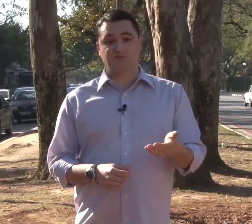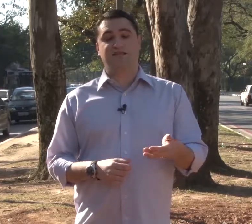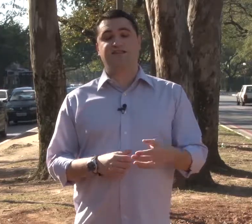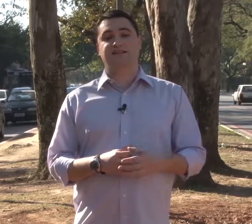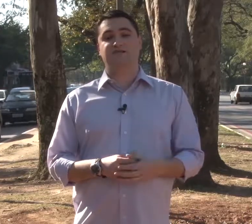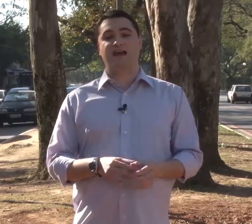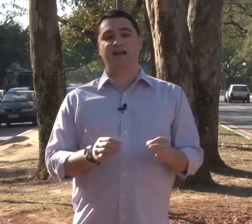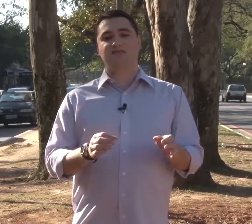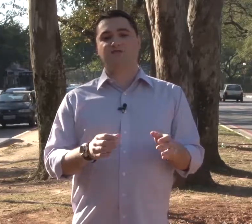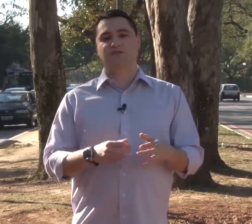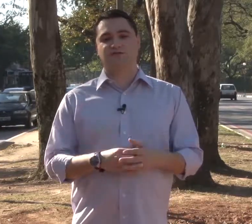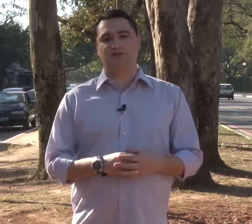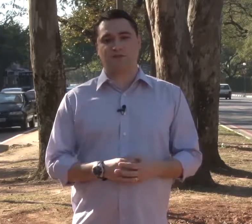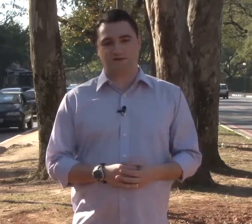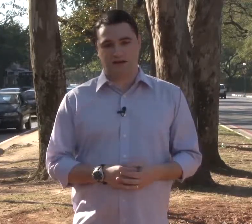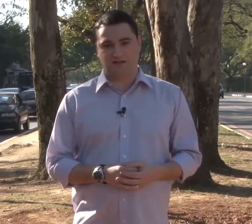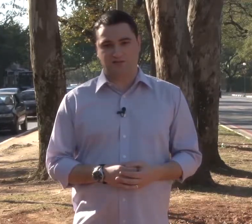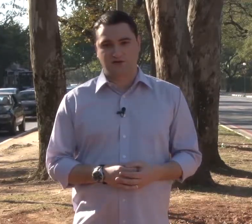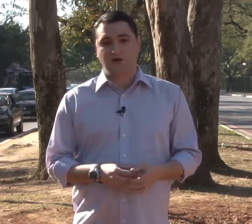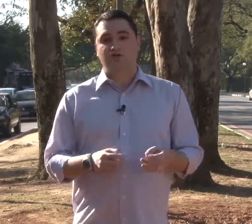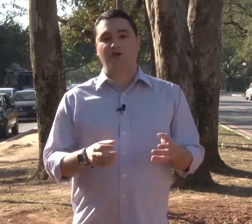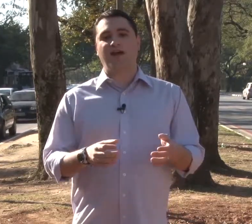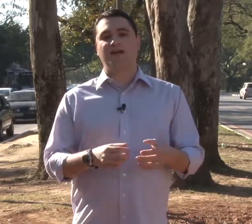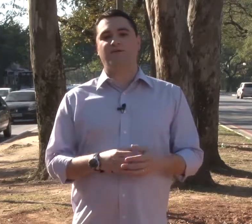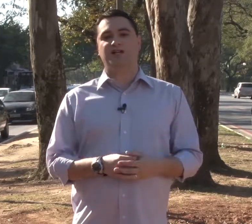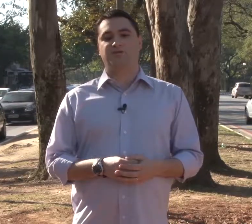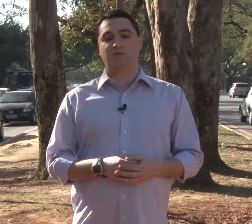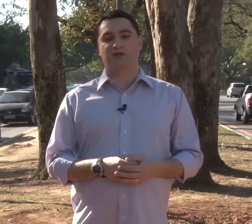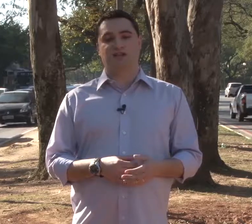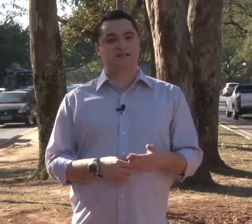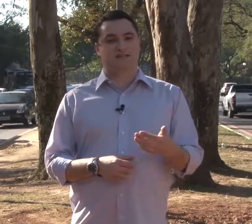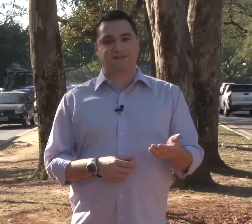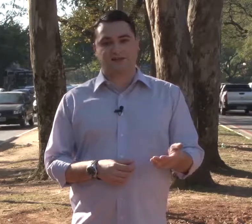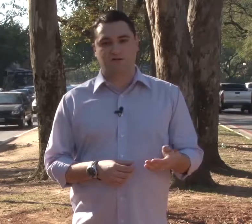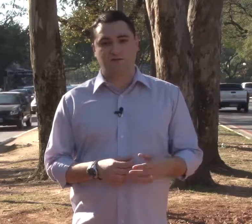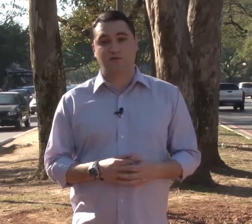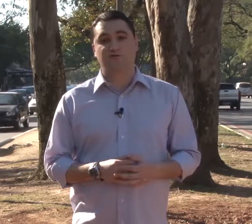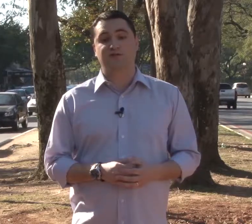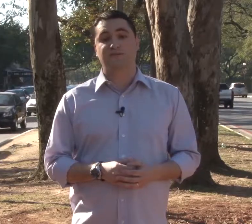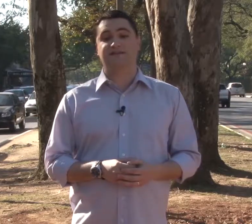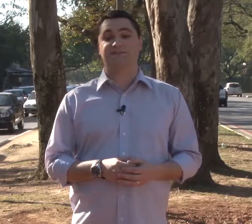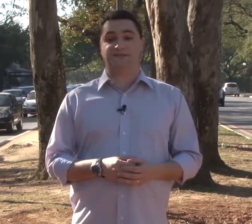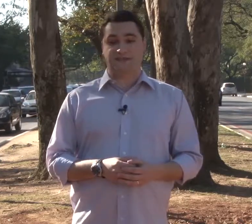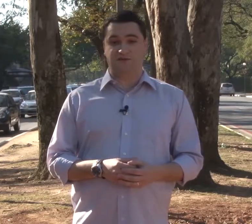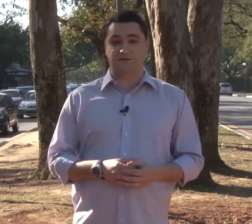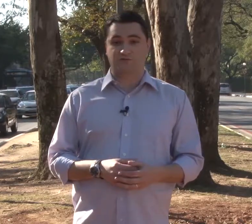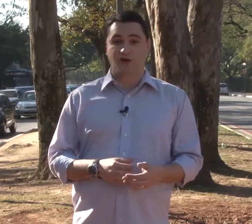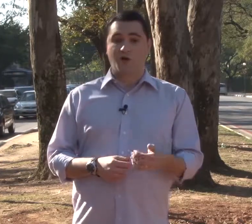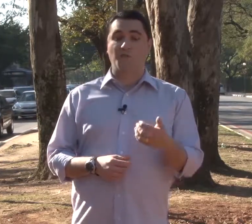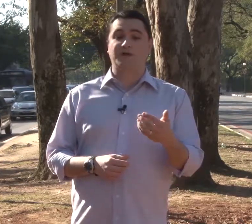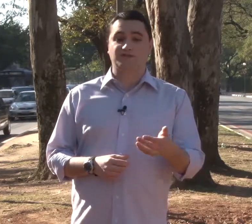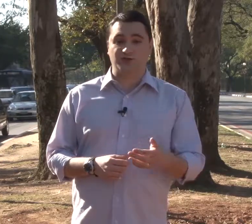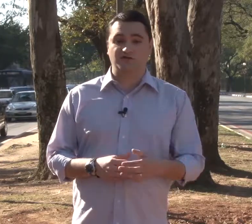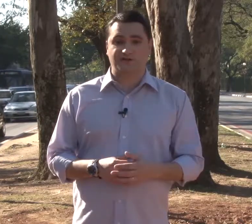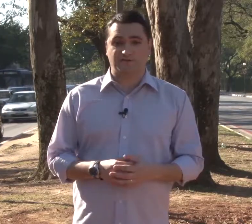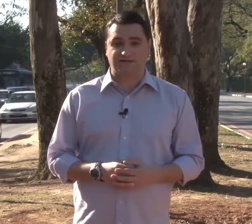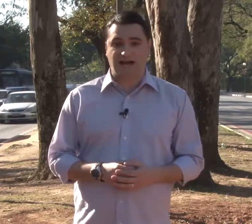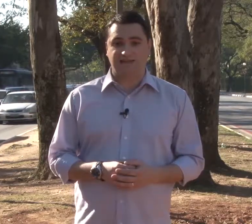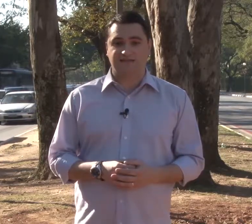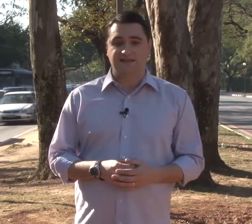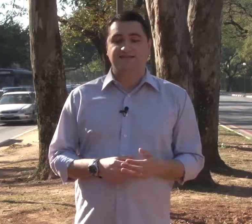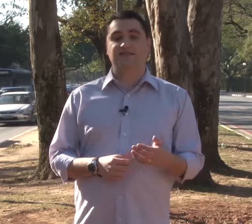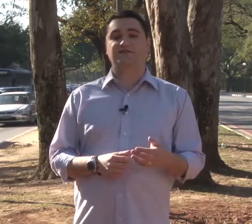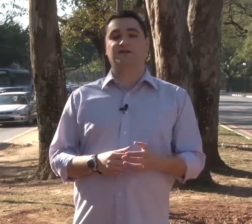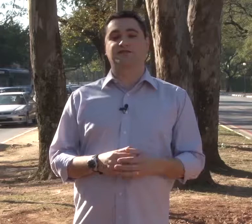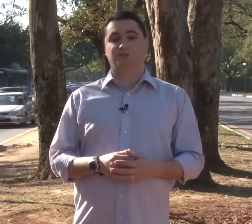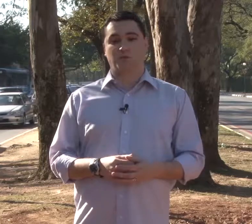leis são de iniciativa exclusiva do prefeito. Só ele pode propor legislação sobre alguns temas específicos, como questões